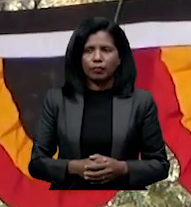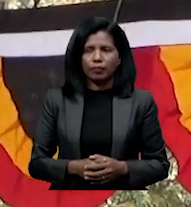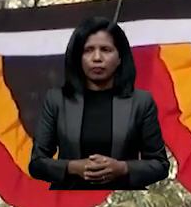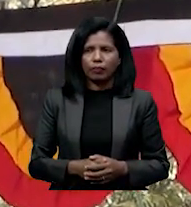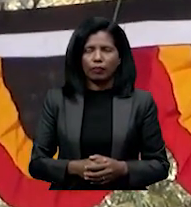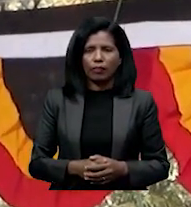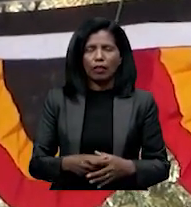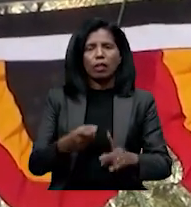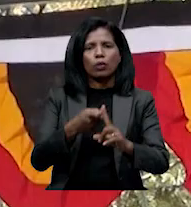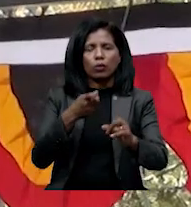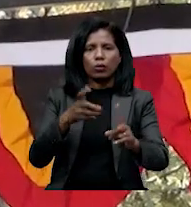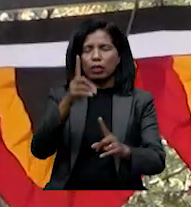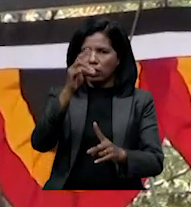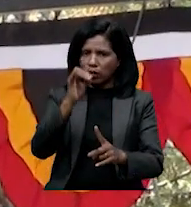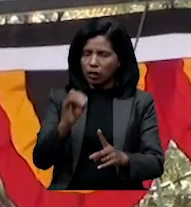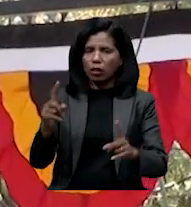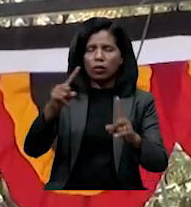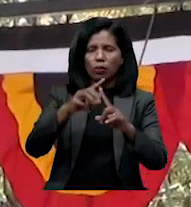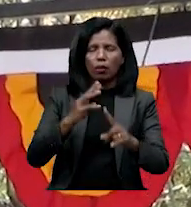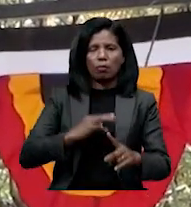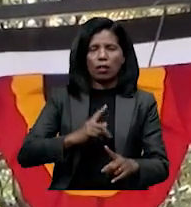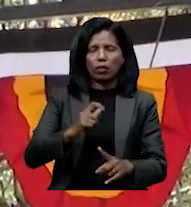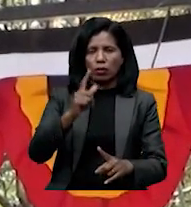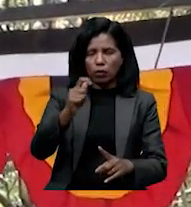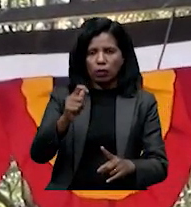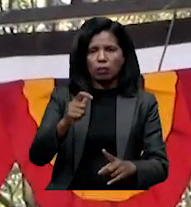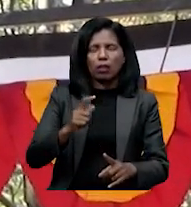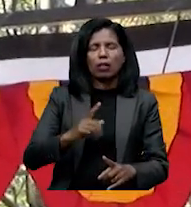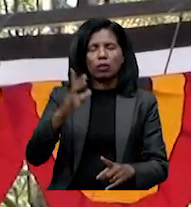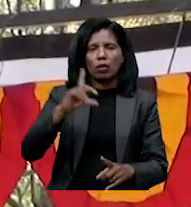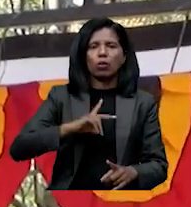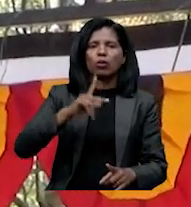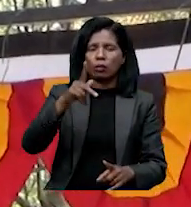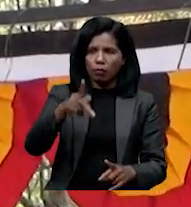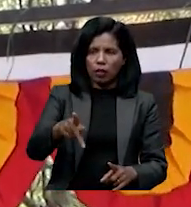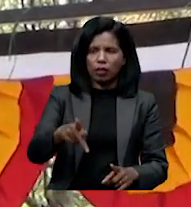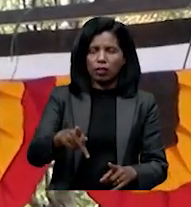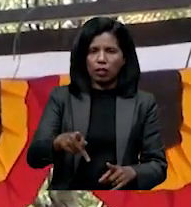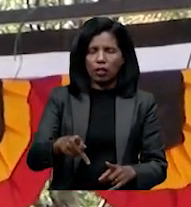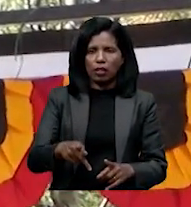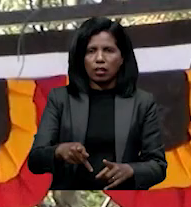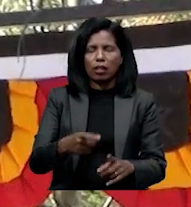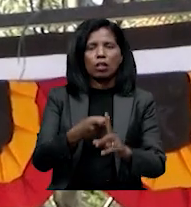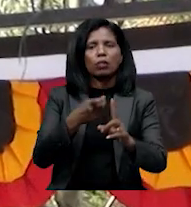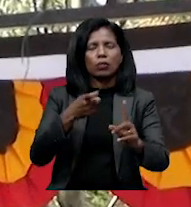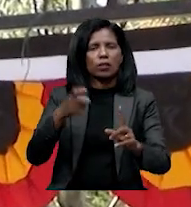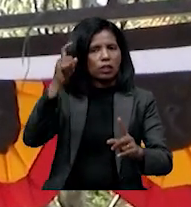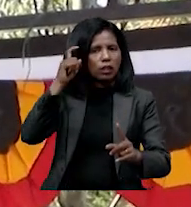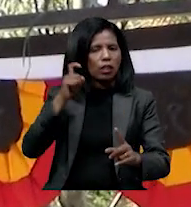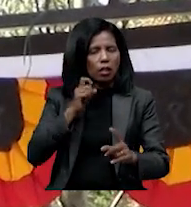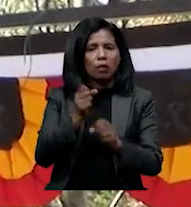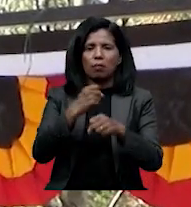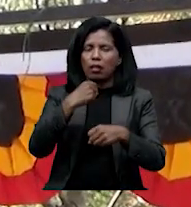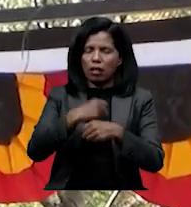Ba Lucidini, toia Manatuto, ba toia Natarvora, ba toia Águas Palos, né, obra maior os irmãos Fernando ali.